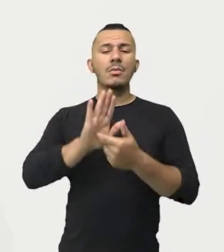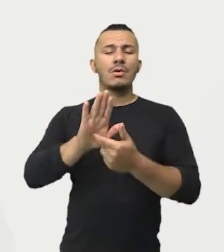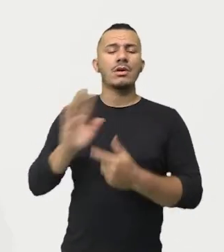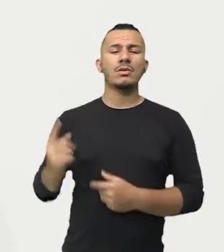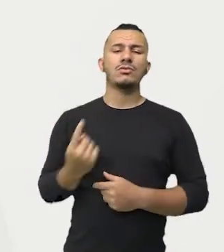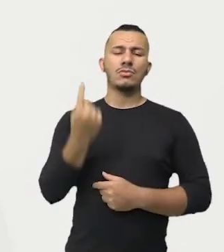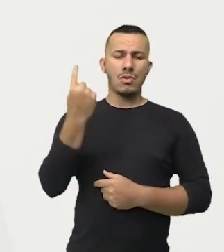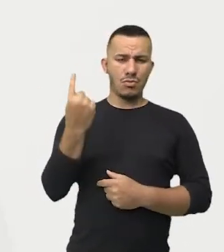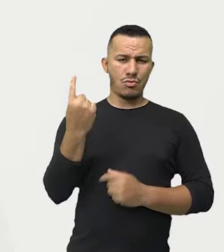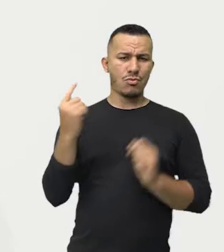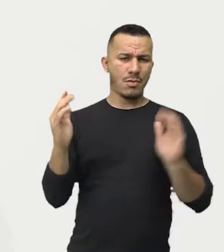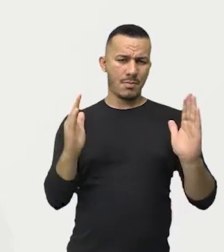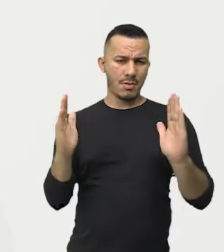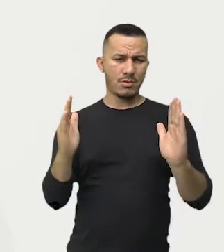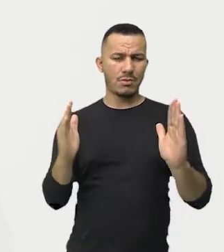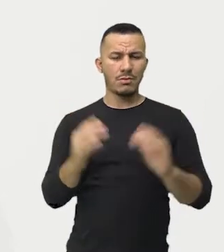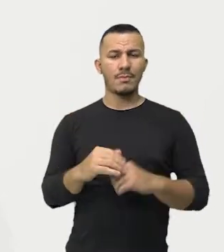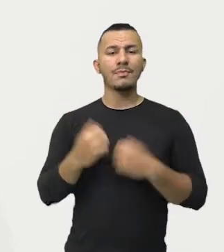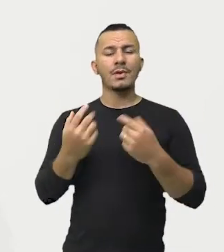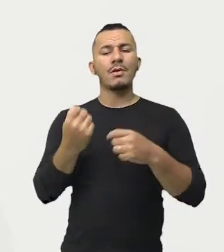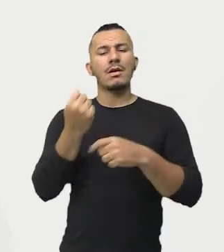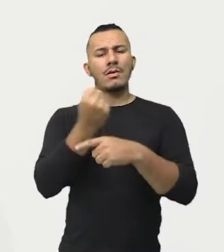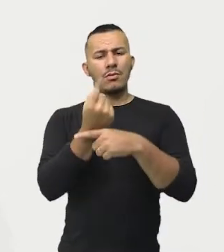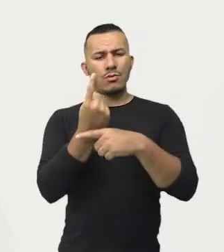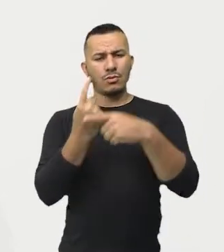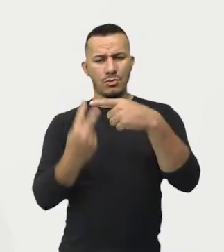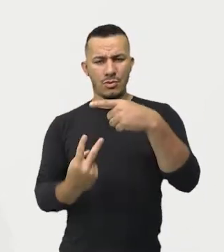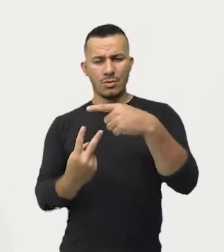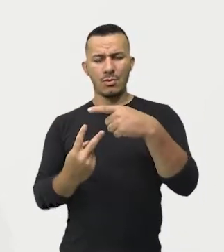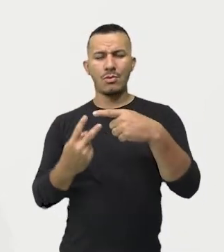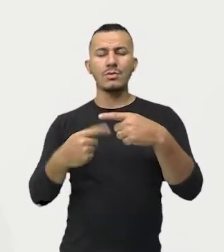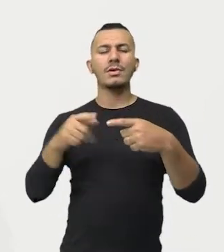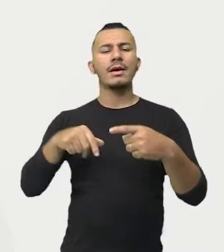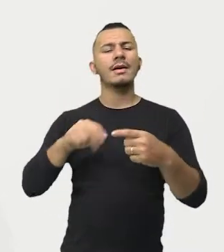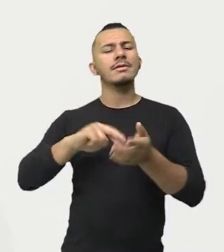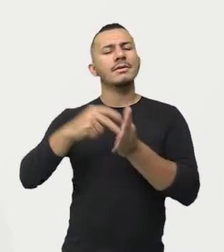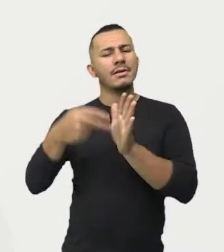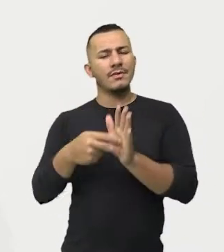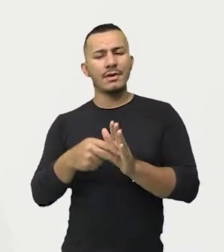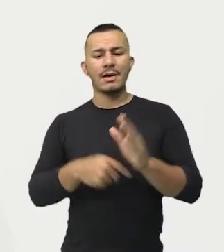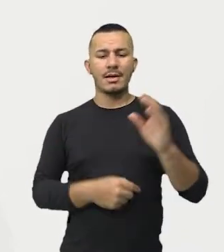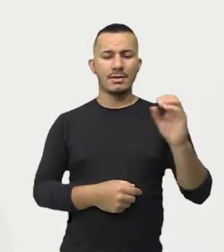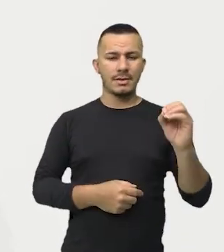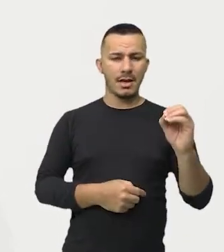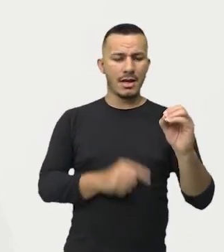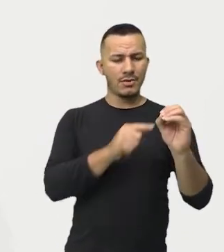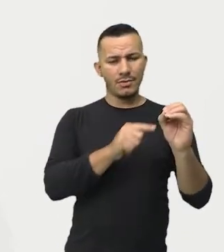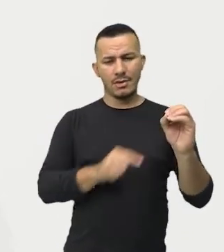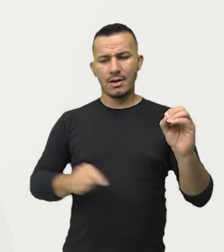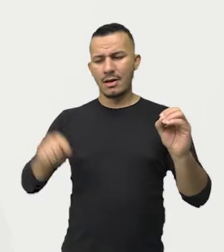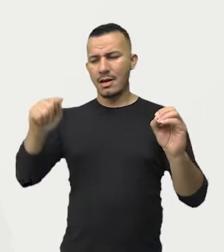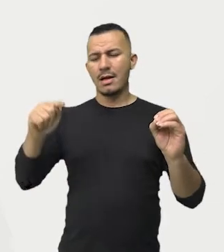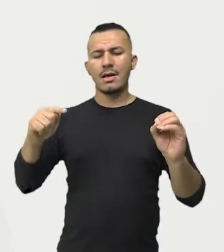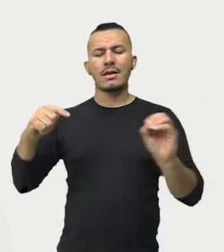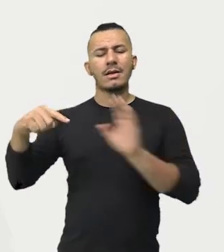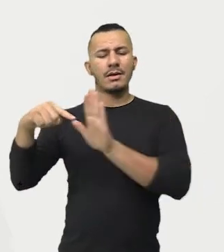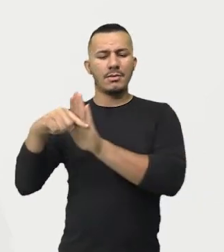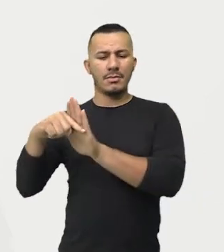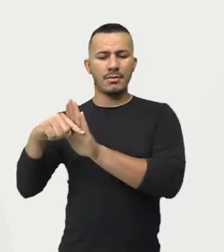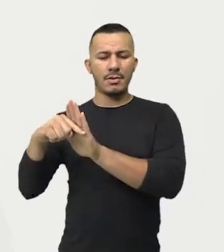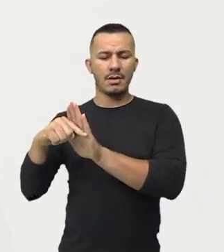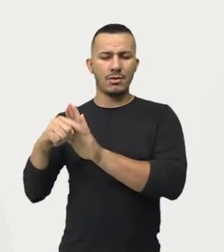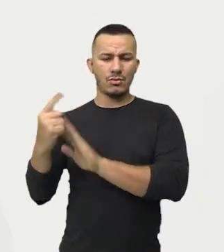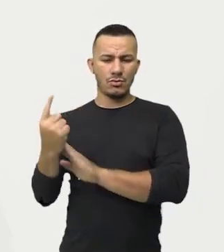dizer, então, que a fração menos 1 sobre 2 ela é a representação do zero até onde o professor está sinalizando